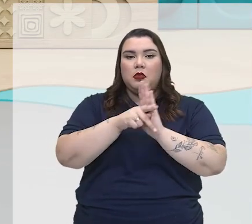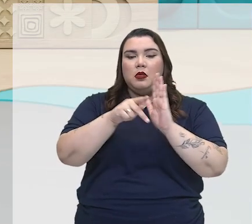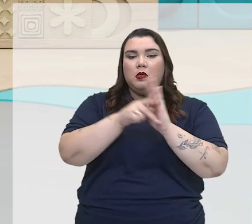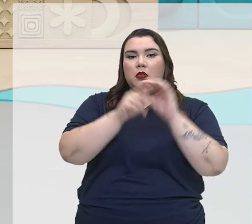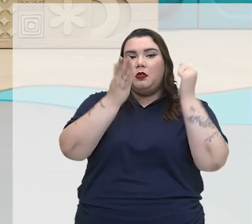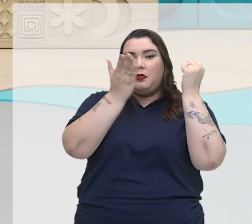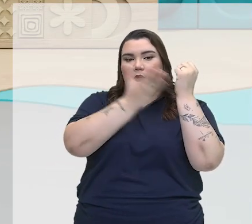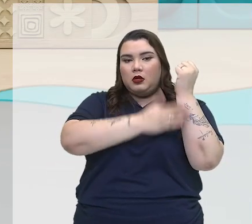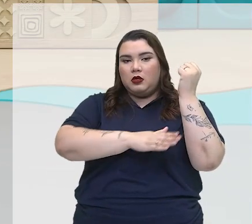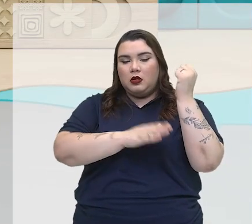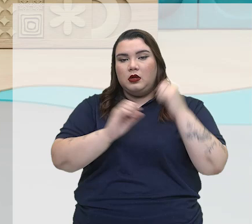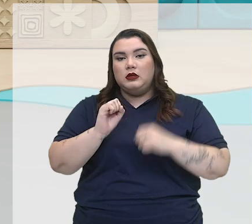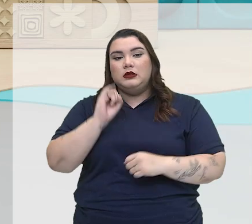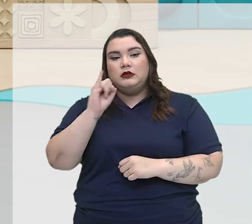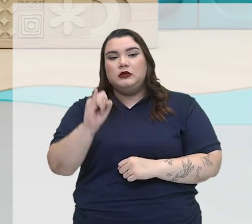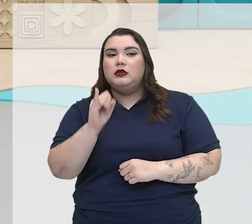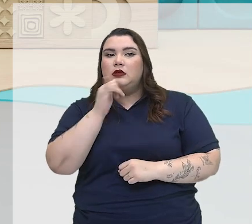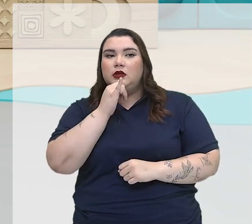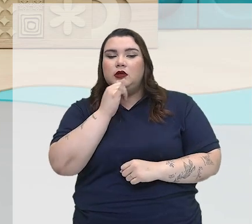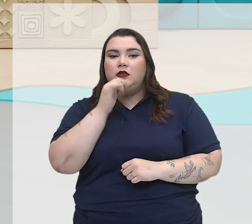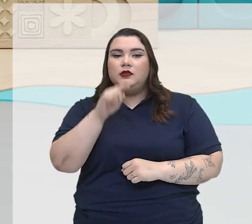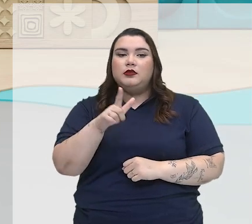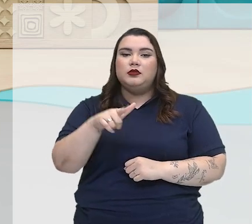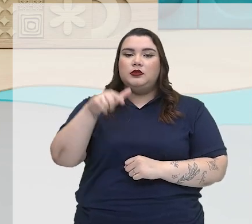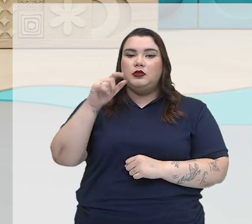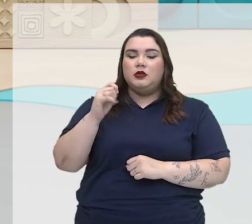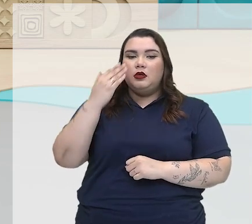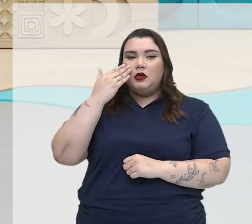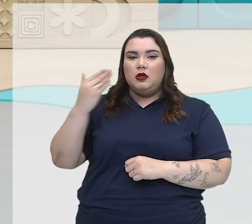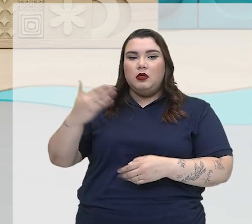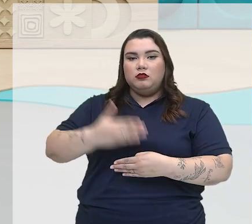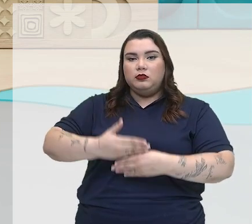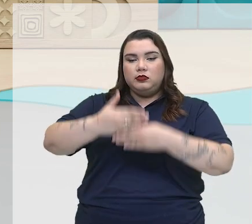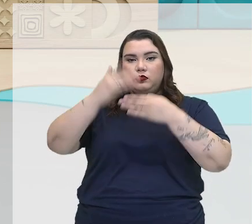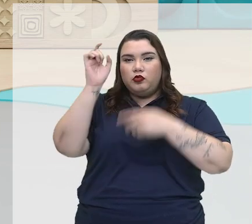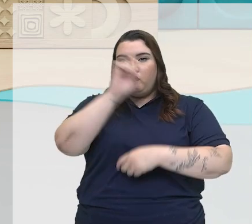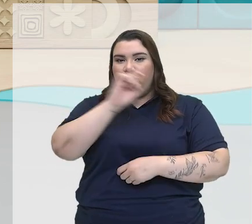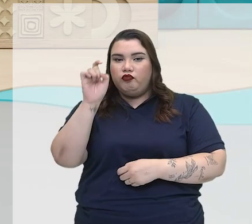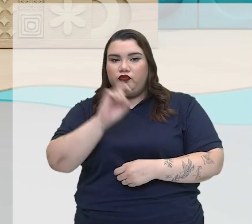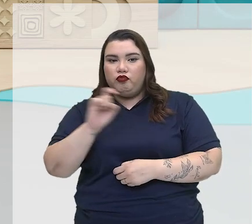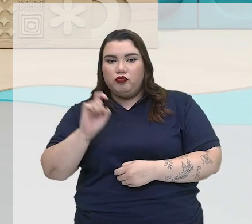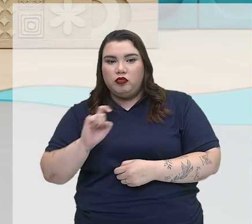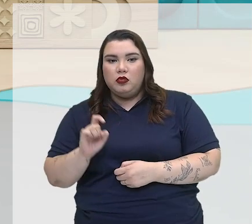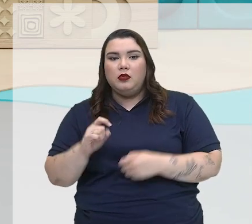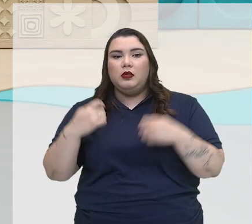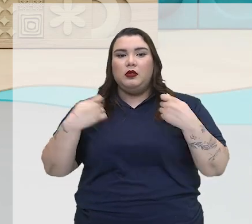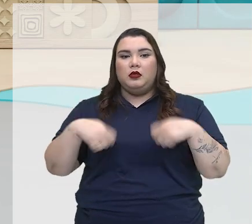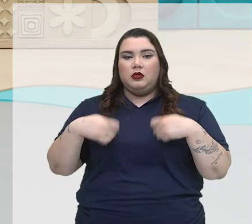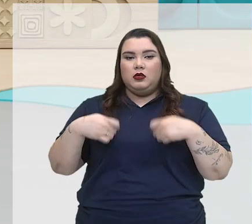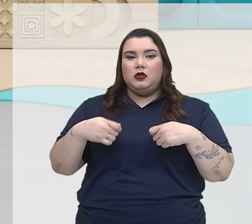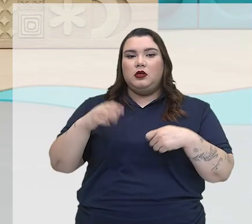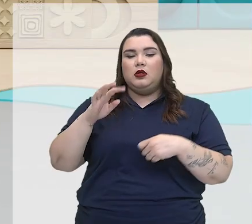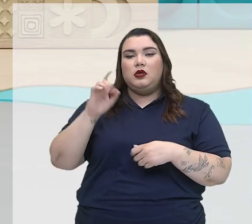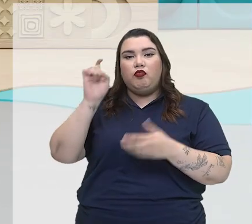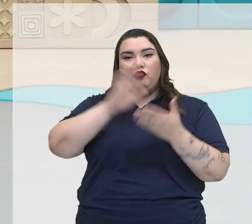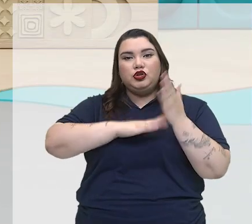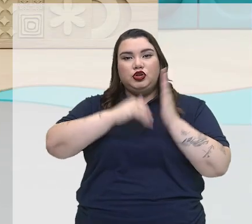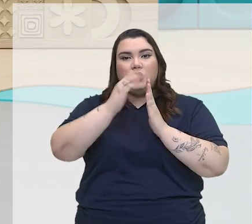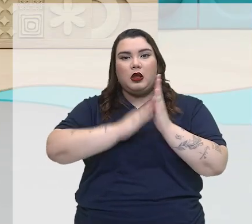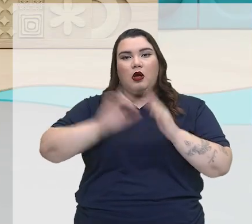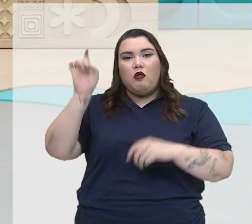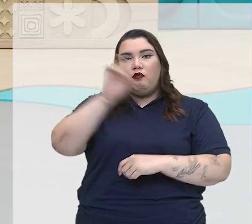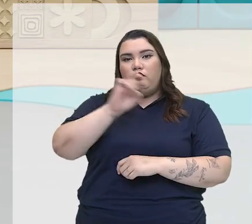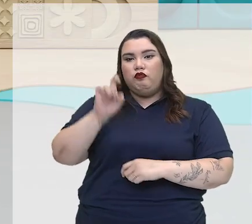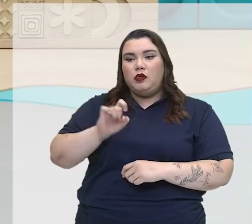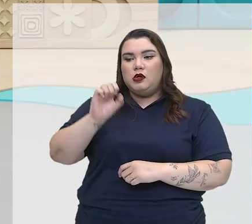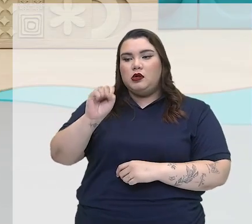a madeira. E se por acaso você escolher a parede, por exemplo, fazer um grafite, você vai precisar de tinta spray,